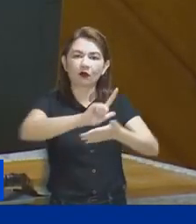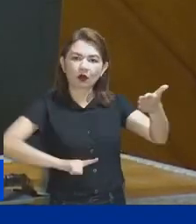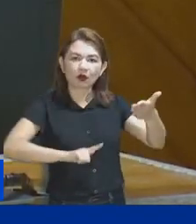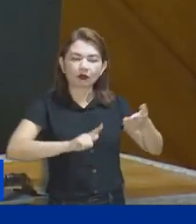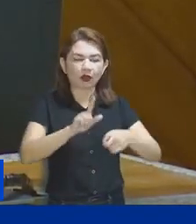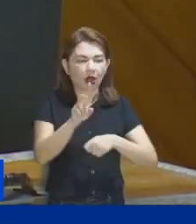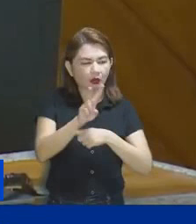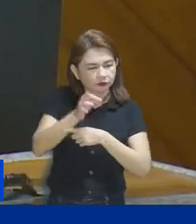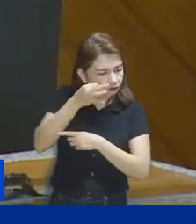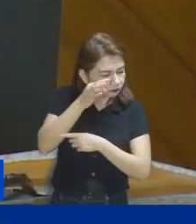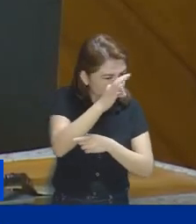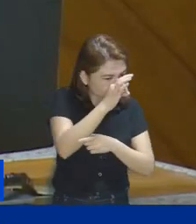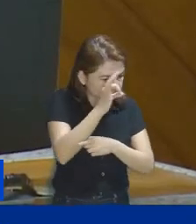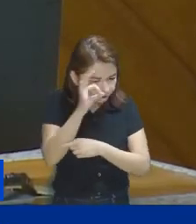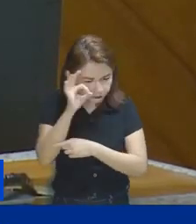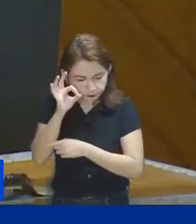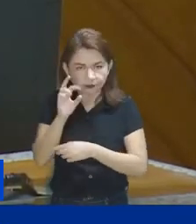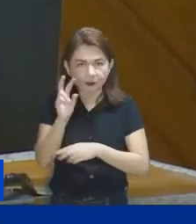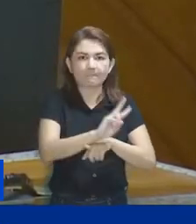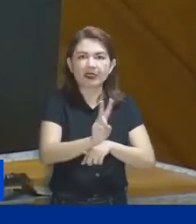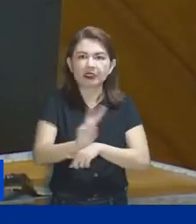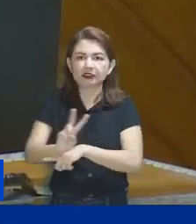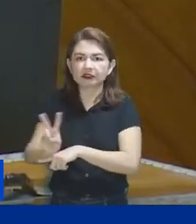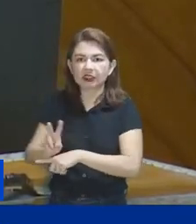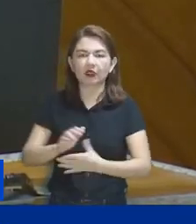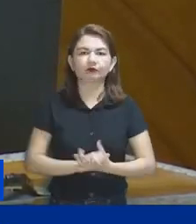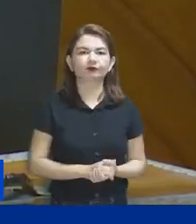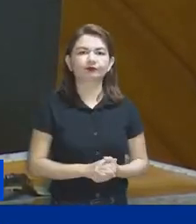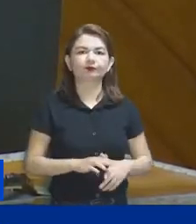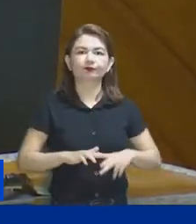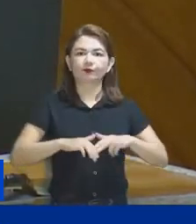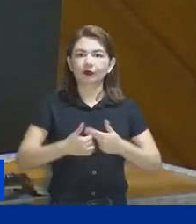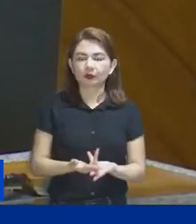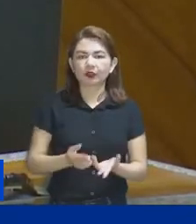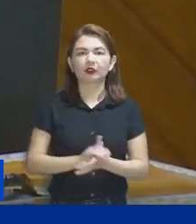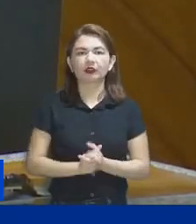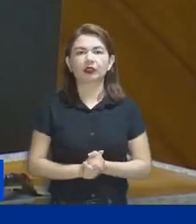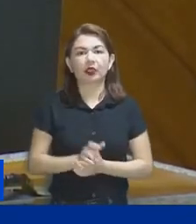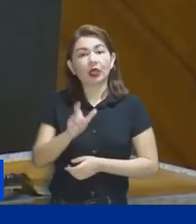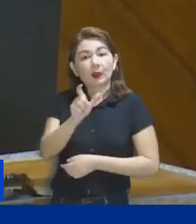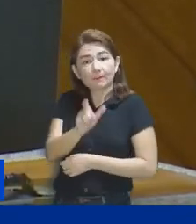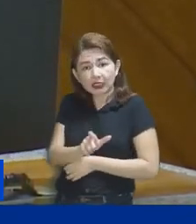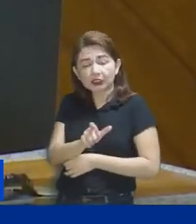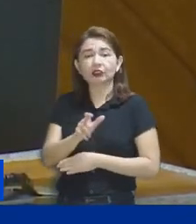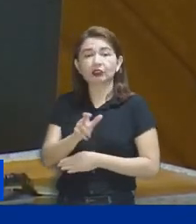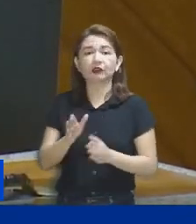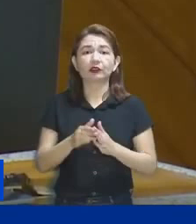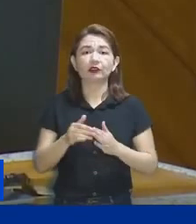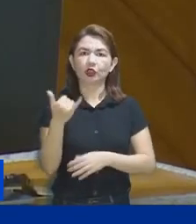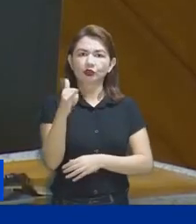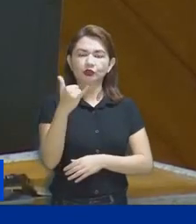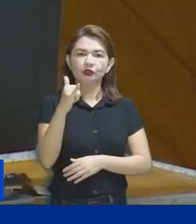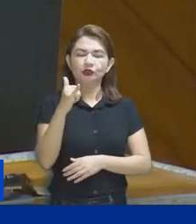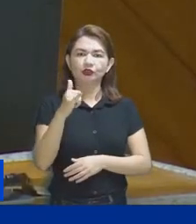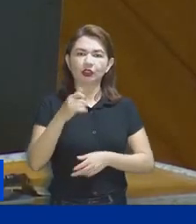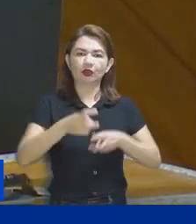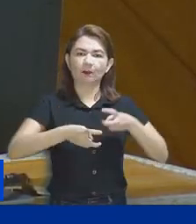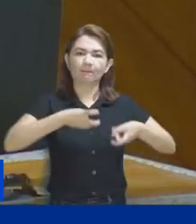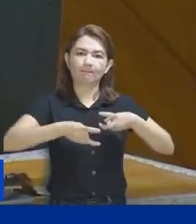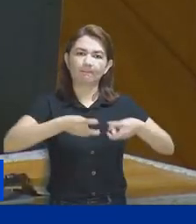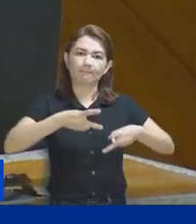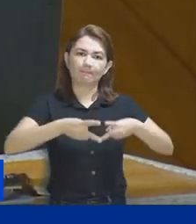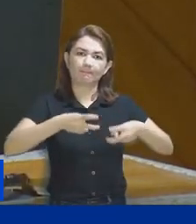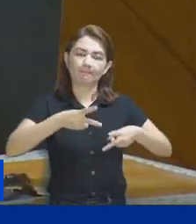48.4 de 2022, apresentado pelo representante, referente à extração de dados do aparelho celular, apreendido